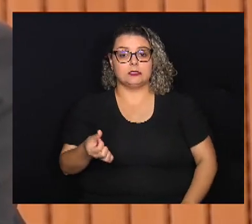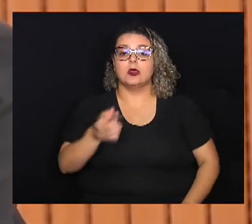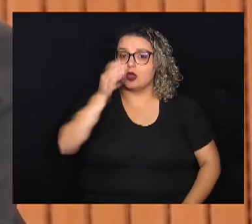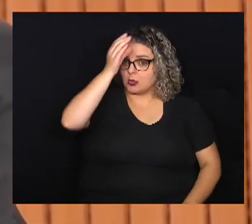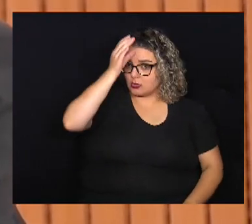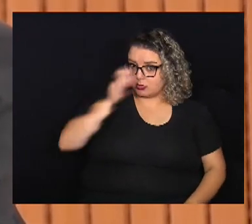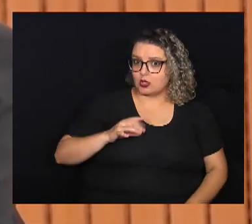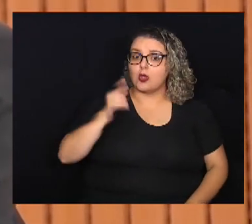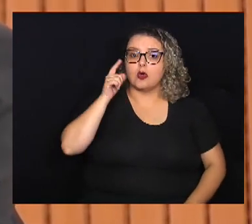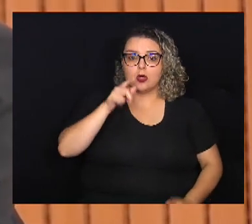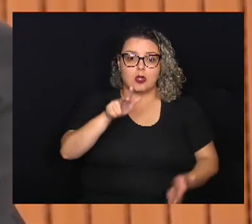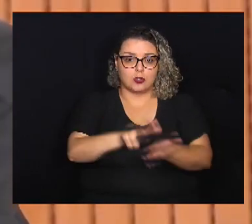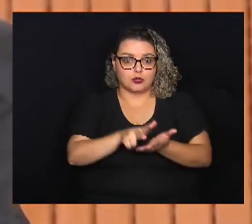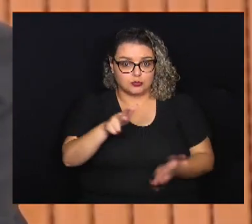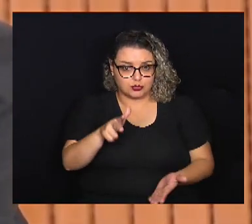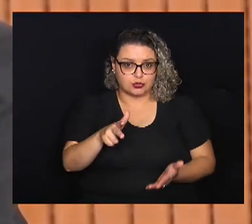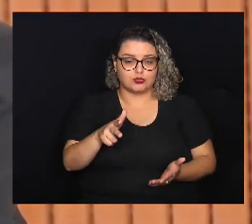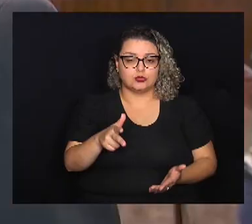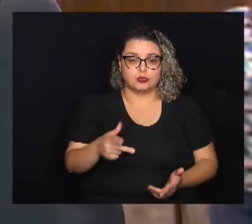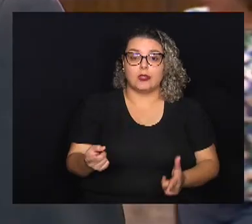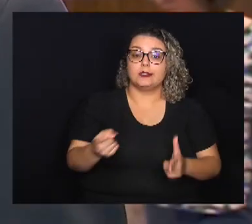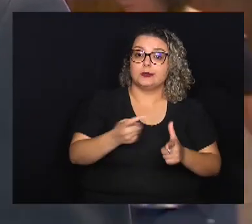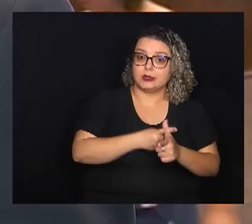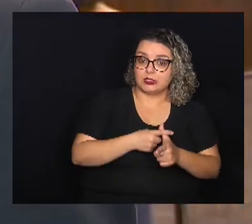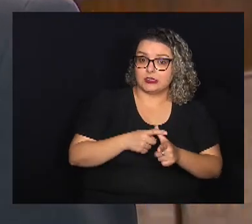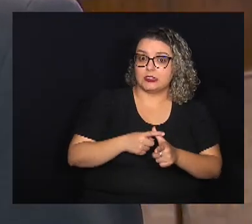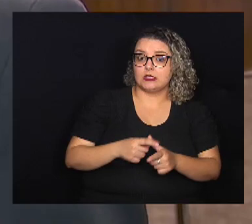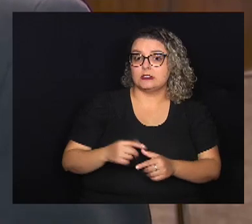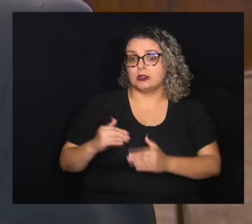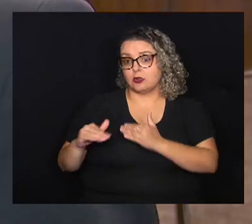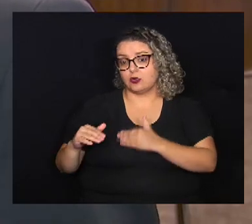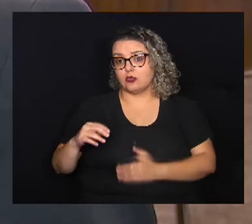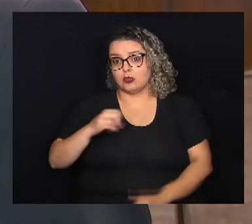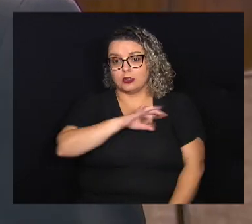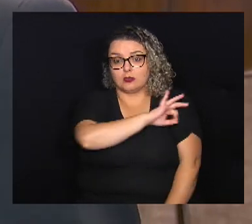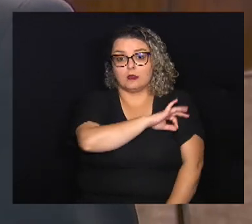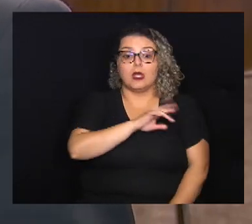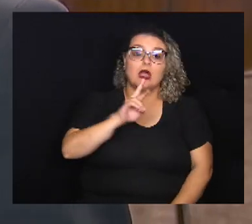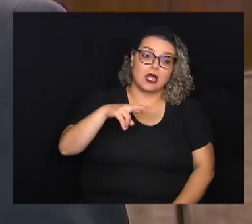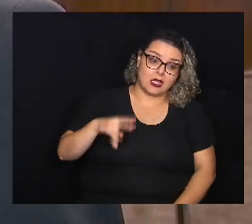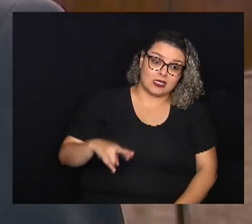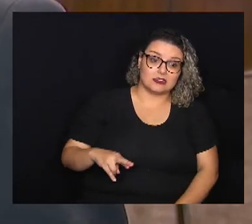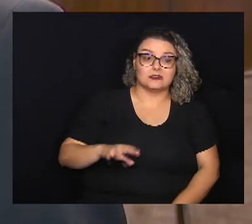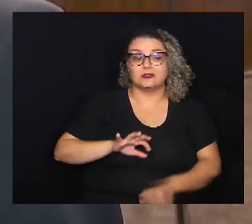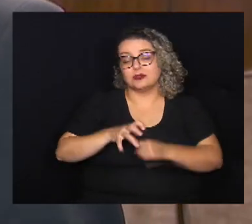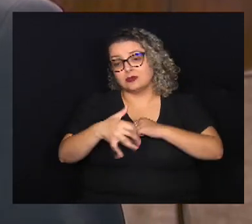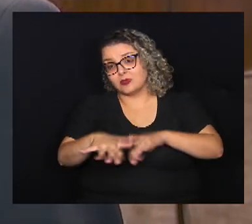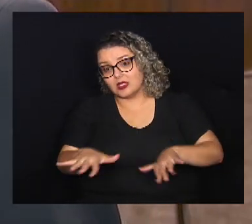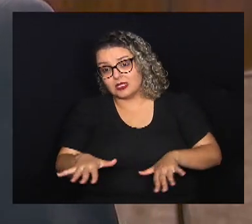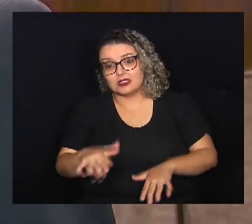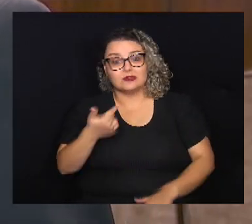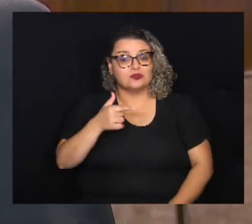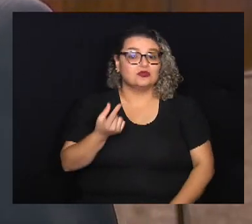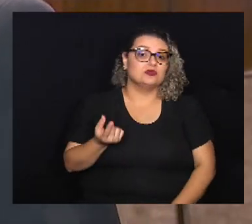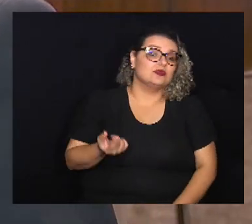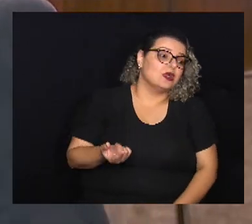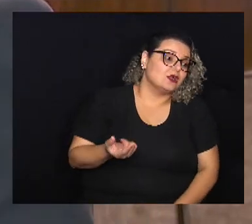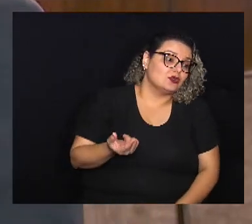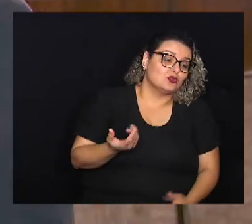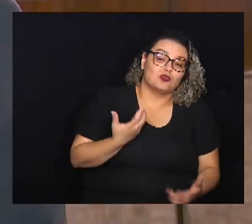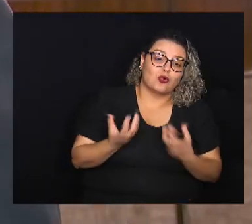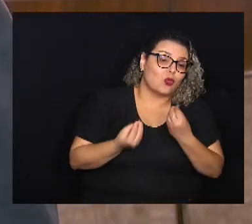conseguir regularizar as pendências com a prefeitura mas por conta da pandemia muitas pessoas não tiveram as condições necessárias de